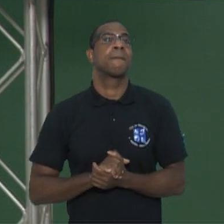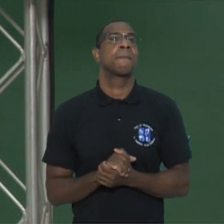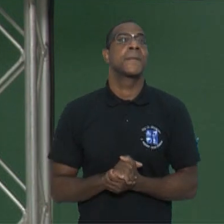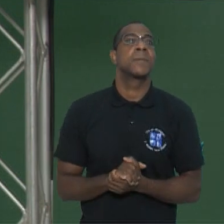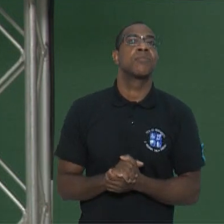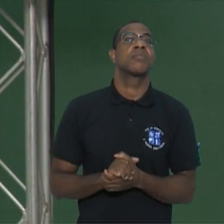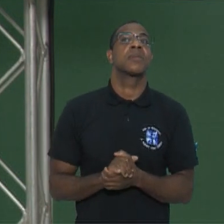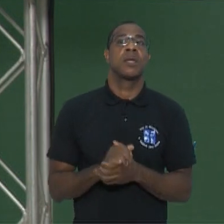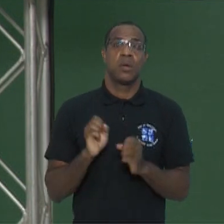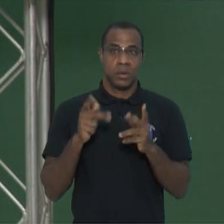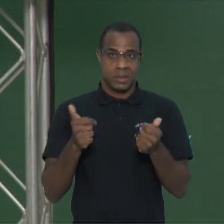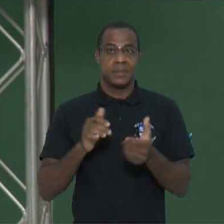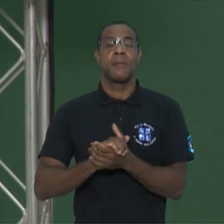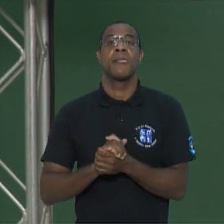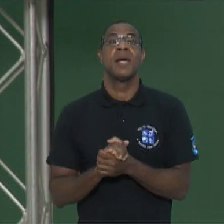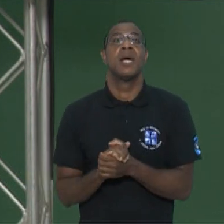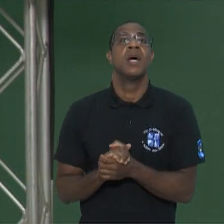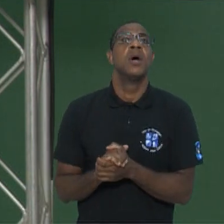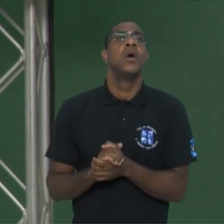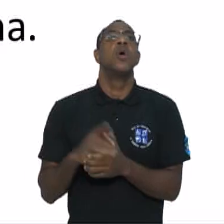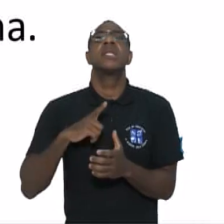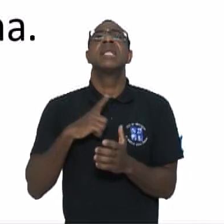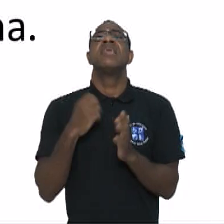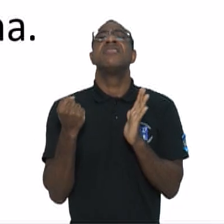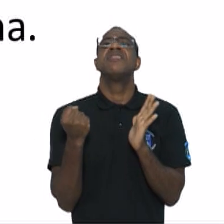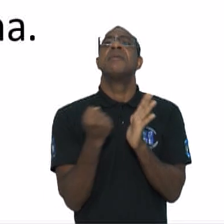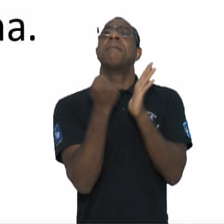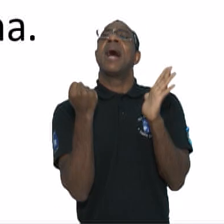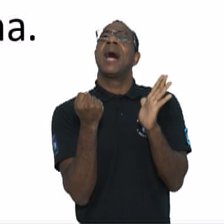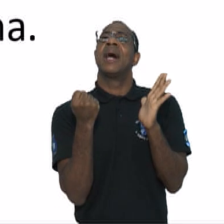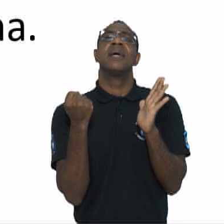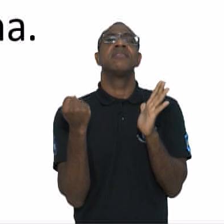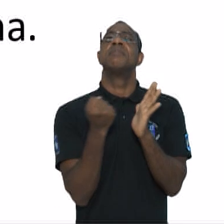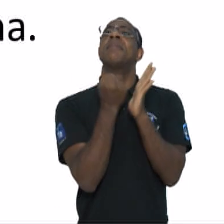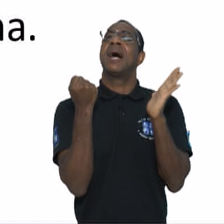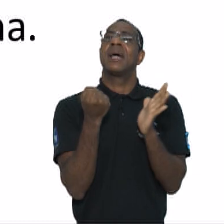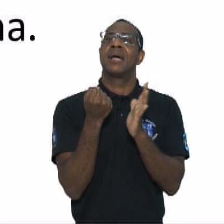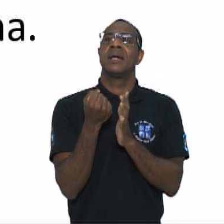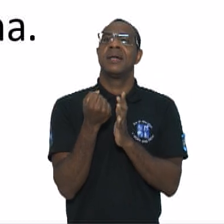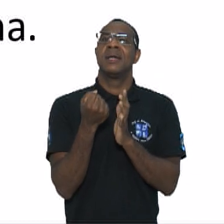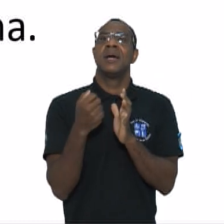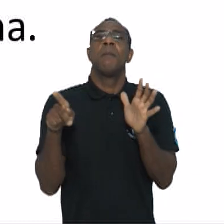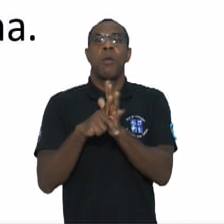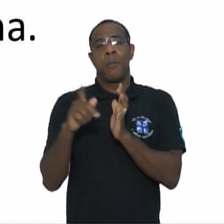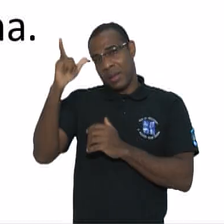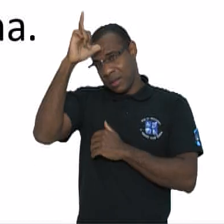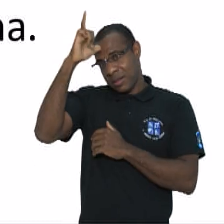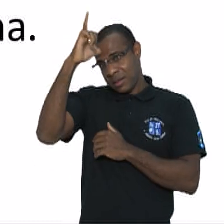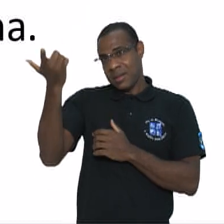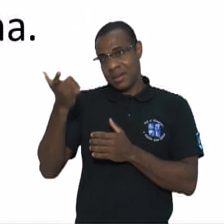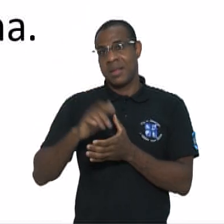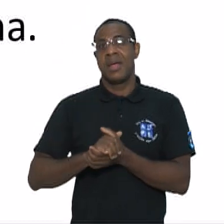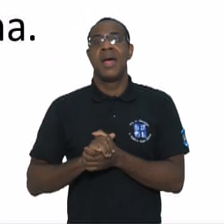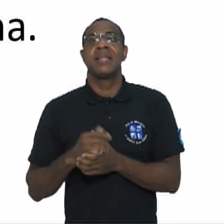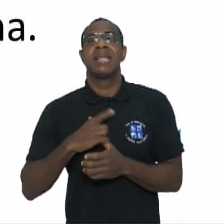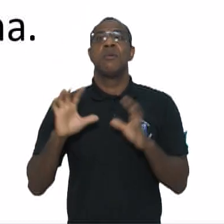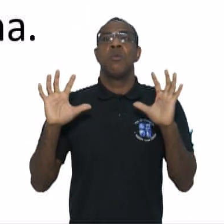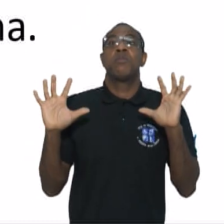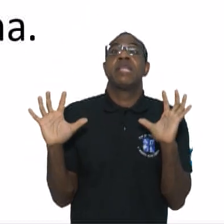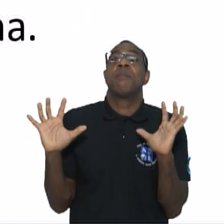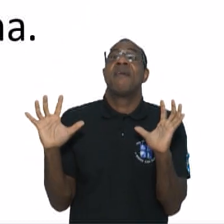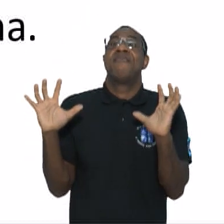E aí, o que nós temos de marcas deixadas ali, principalmente pelos alemães, por exemplo, a Oktoberfest, que é de Blumenau. Blumenau é